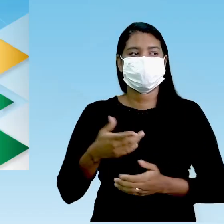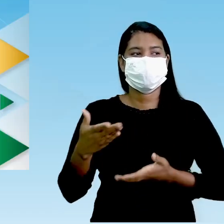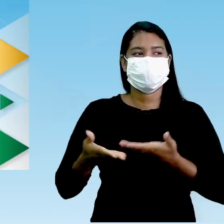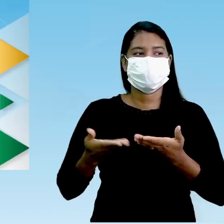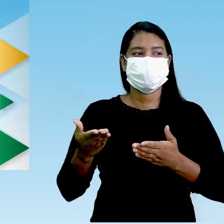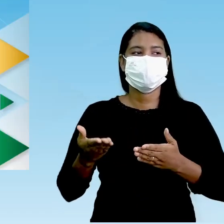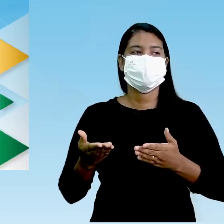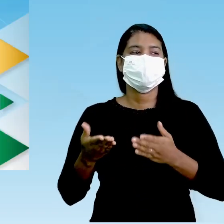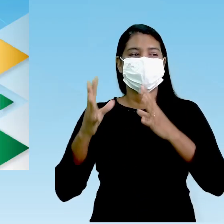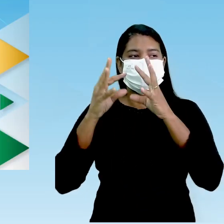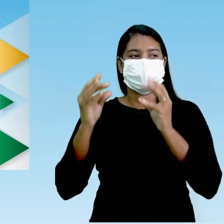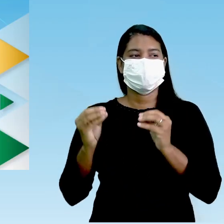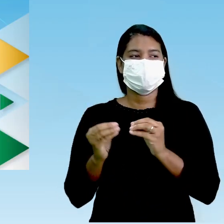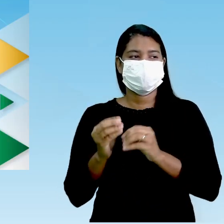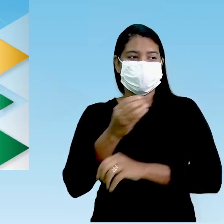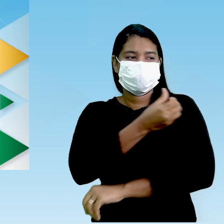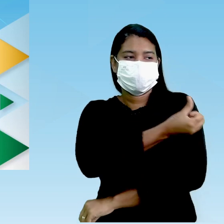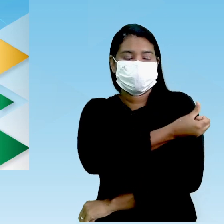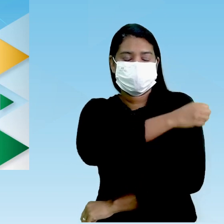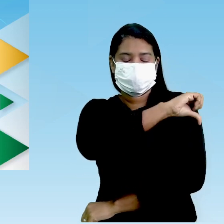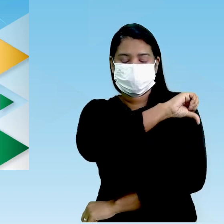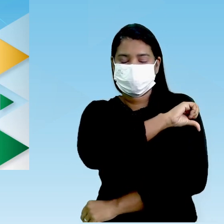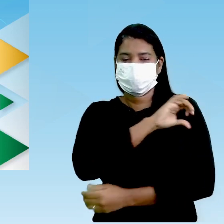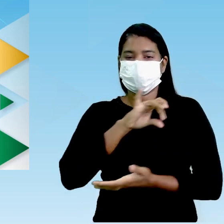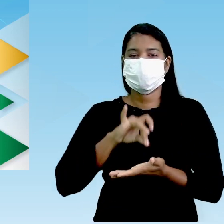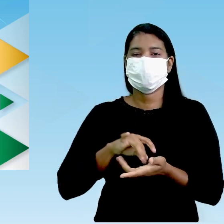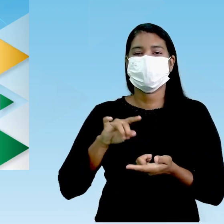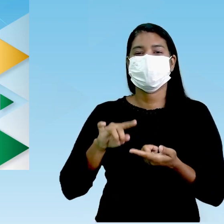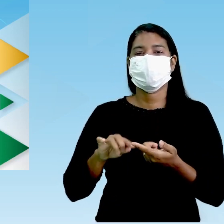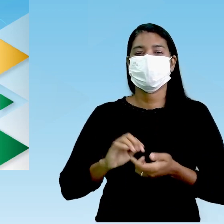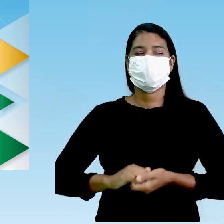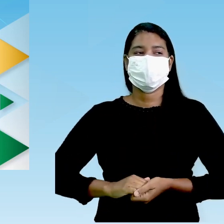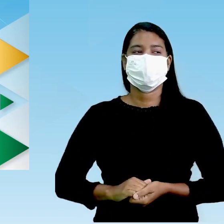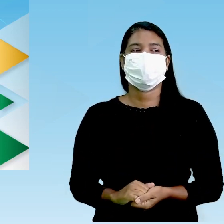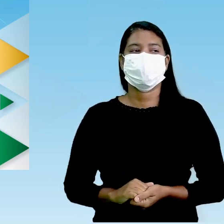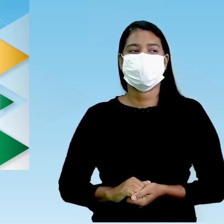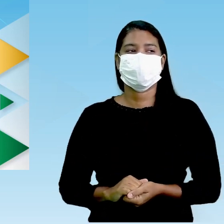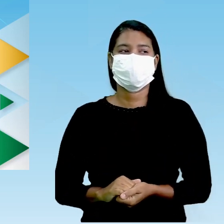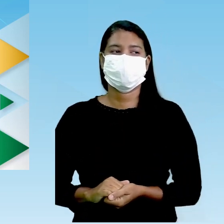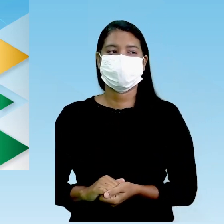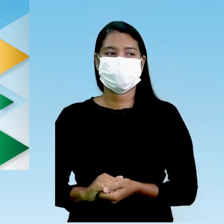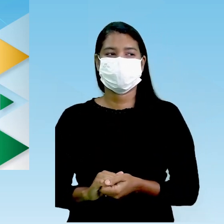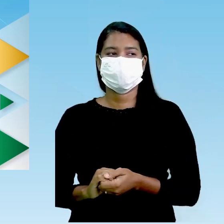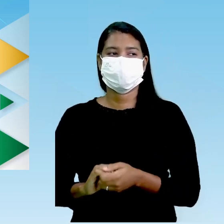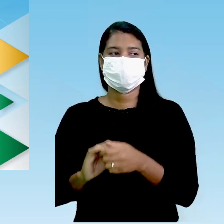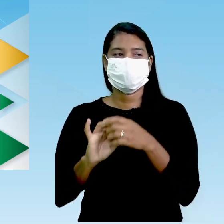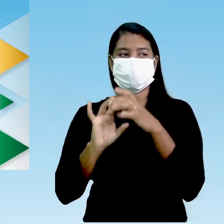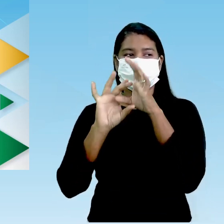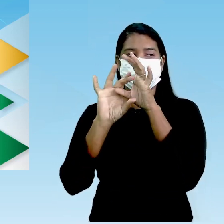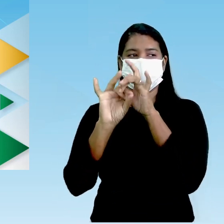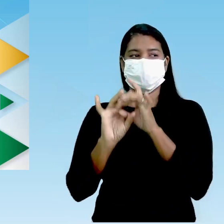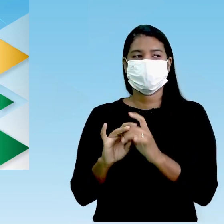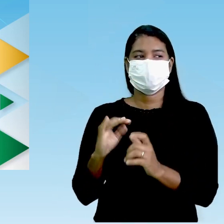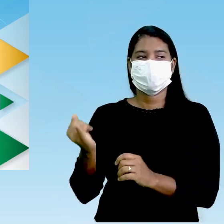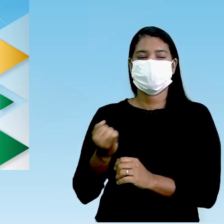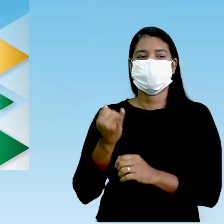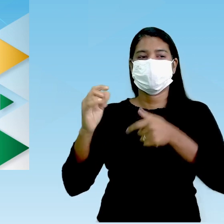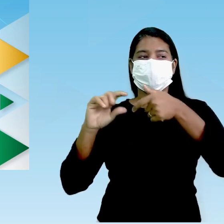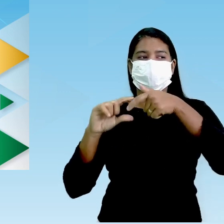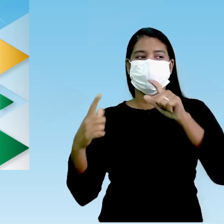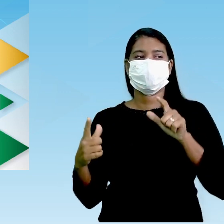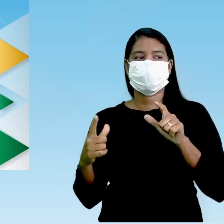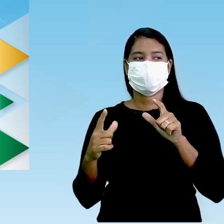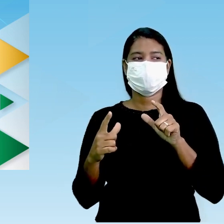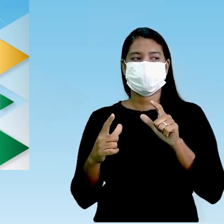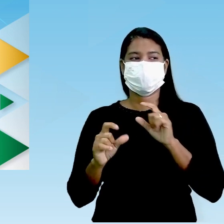nossa revisão do 6º ao 9º ano, com o maior prazer aqui trazendo um assunto muito importante, geometria, claro,